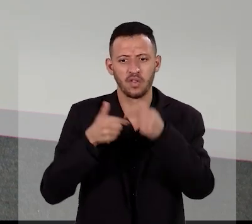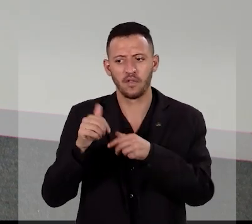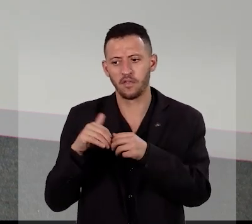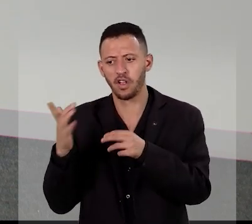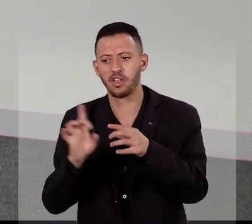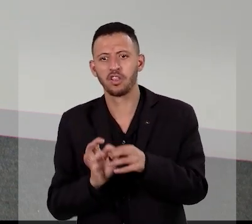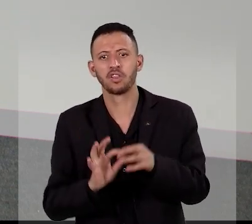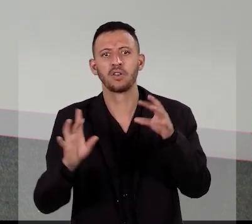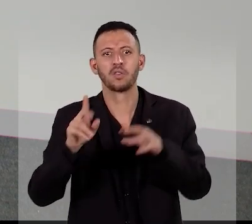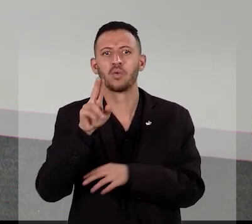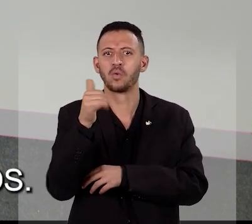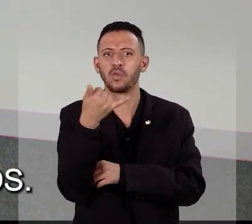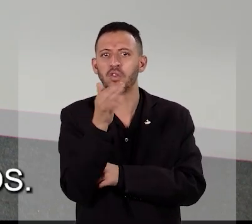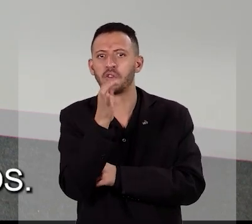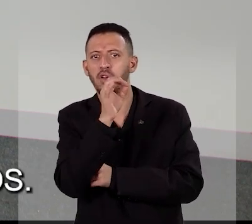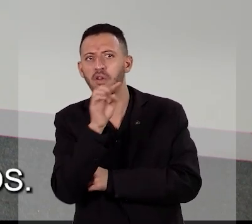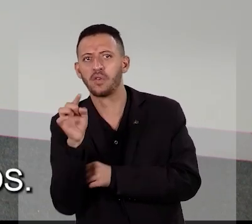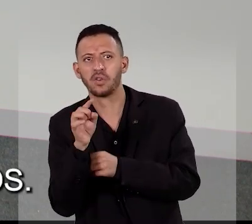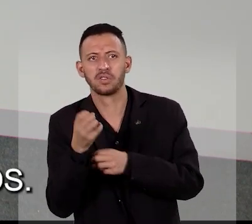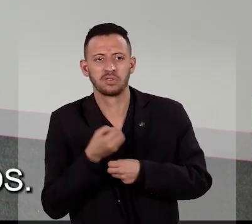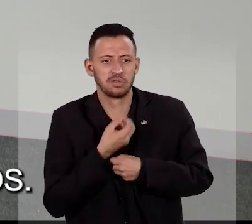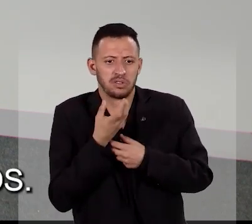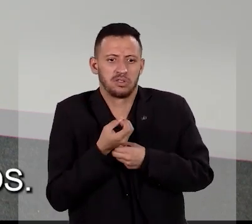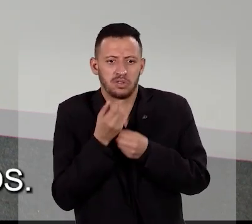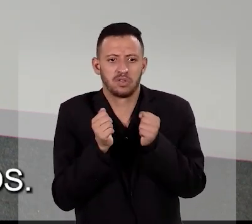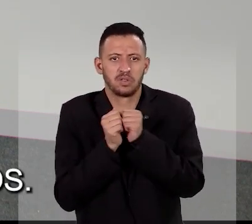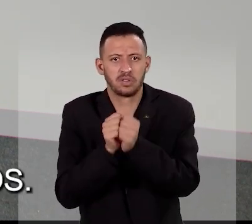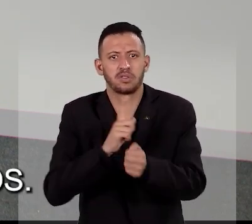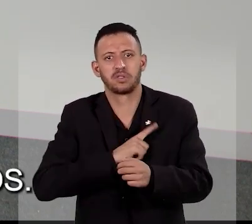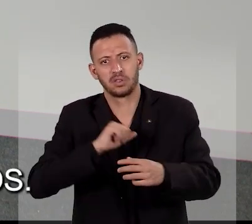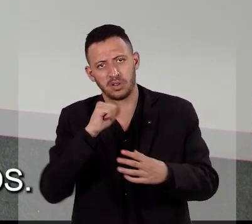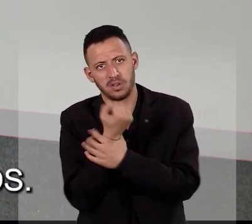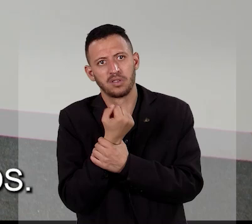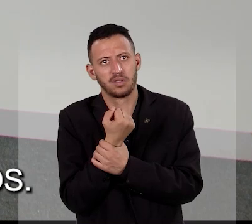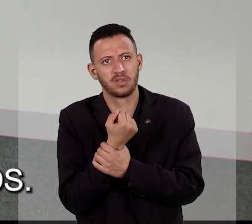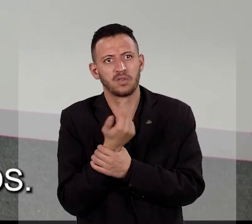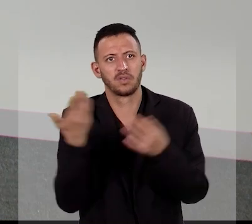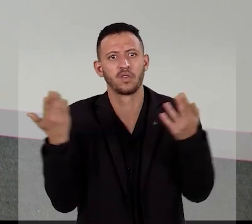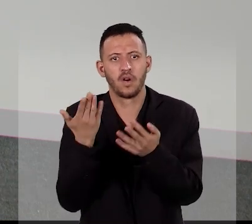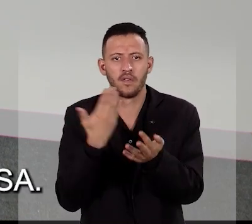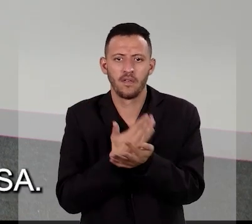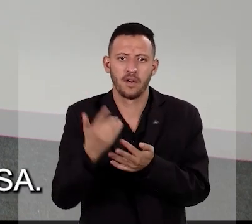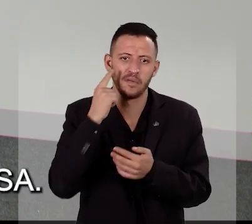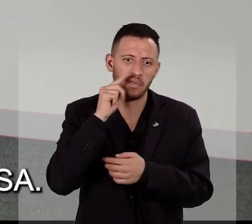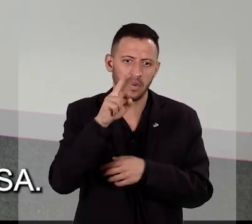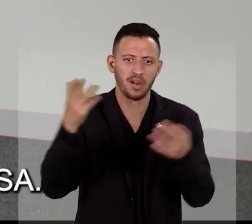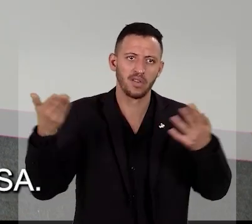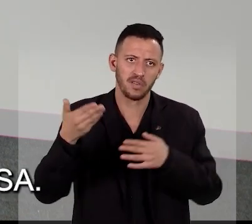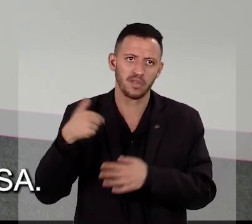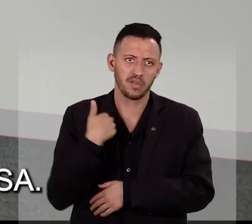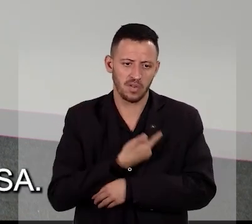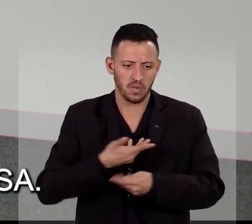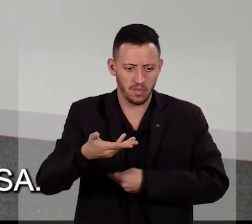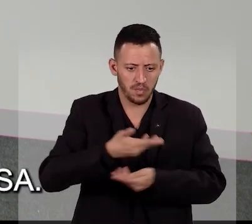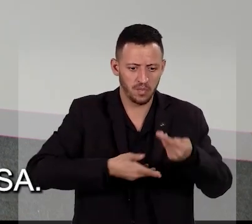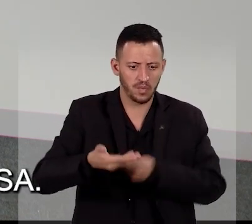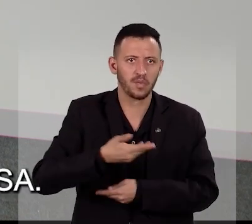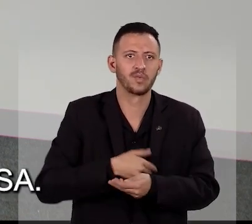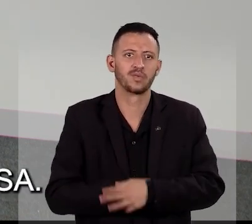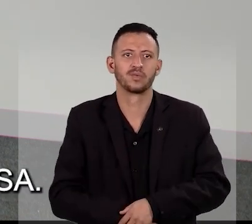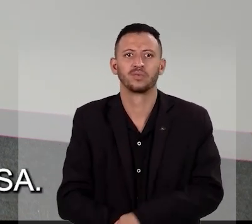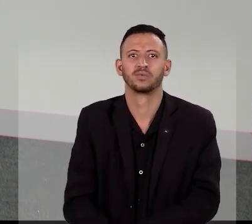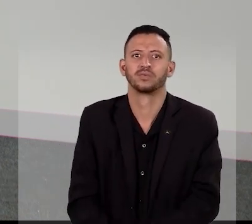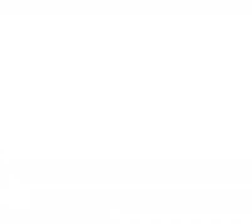como forma de exercício da liberdade de união e expressão constitucionalmente garantidos. É isso que vamos ver agora no nosso Roda